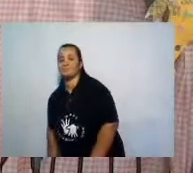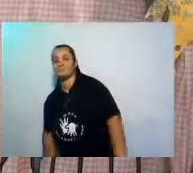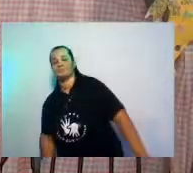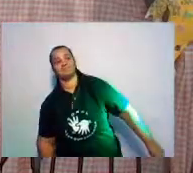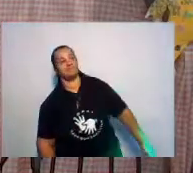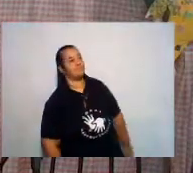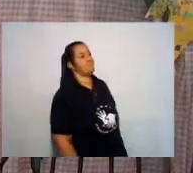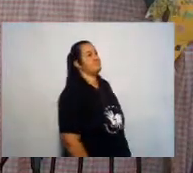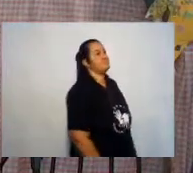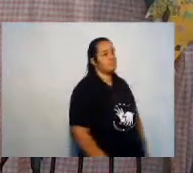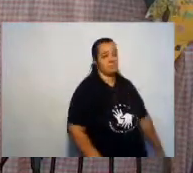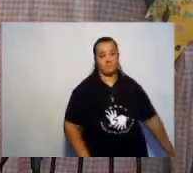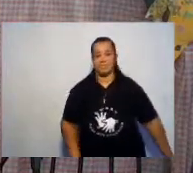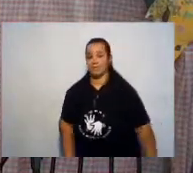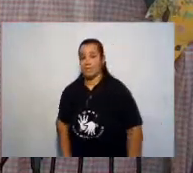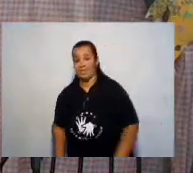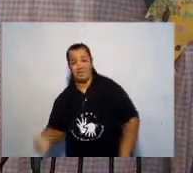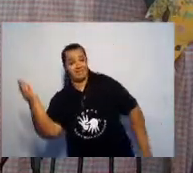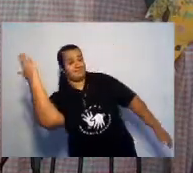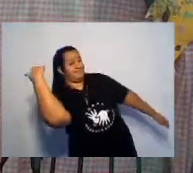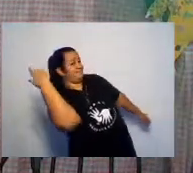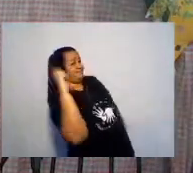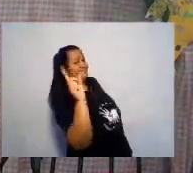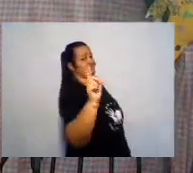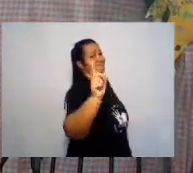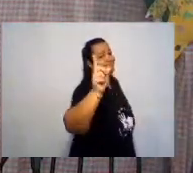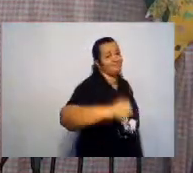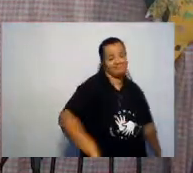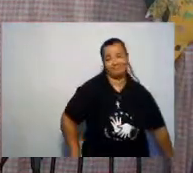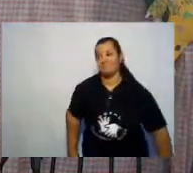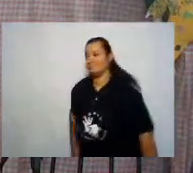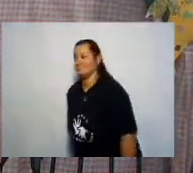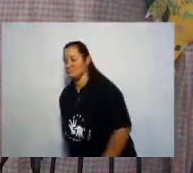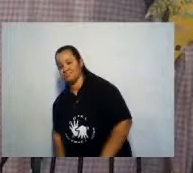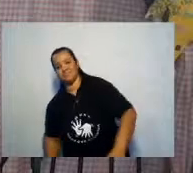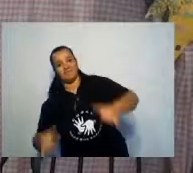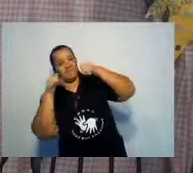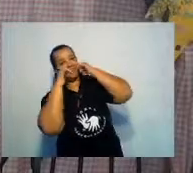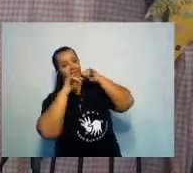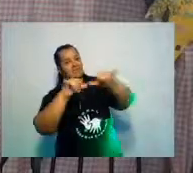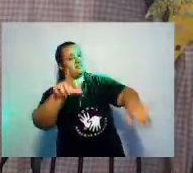esquecer. Vem com a gente, vai embora, vai. Foi, mas não é